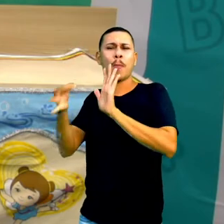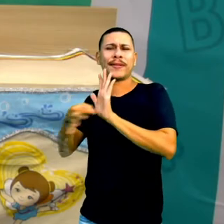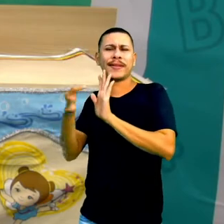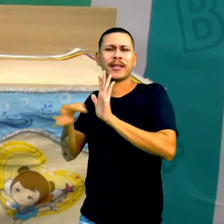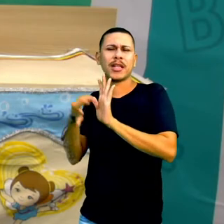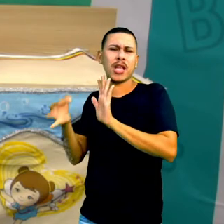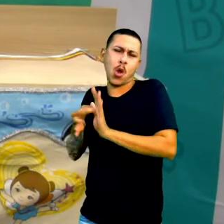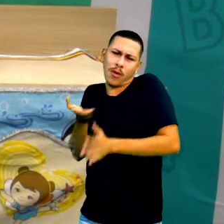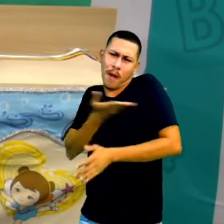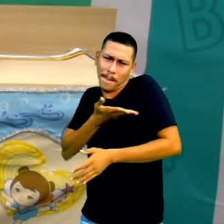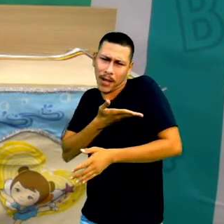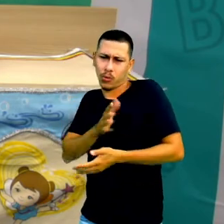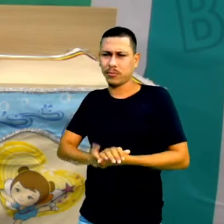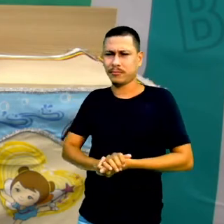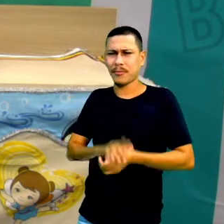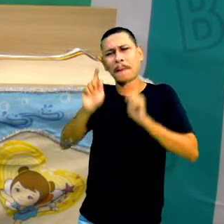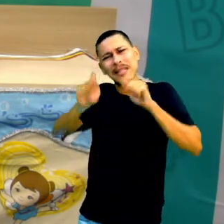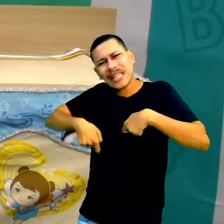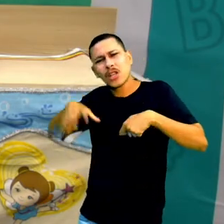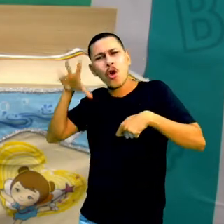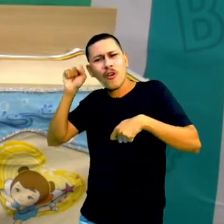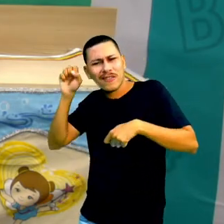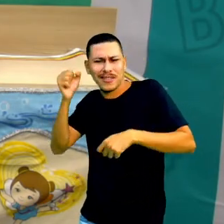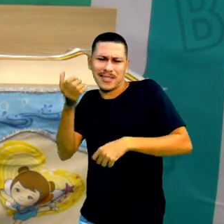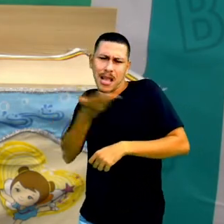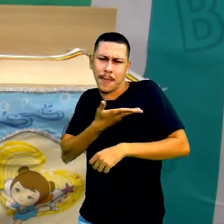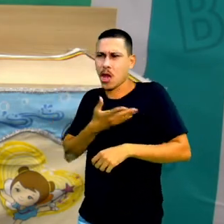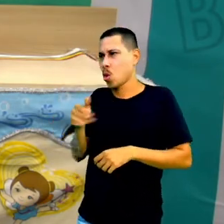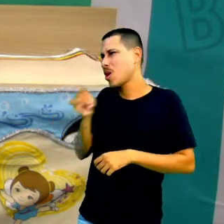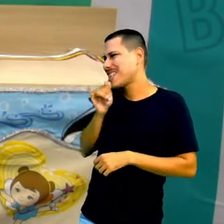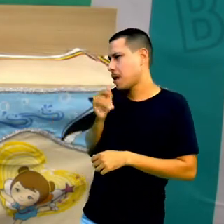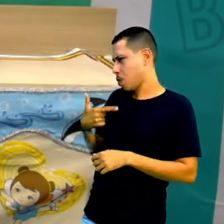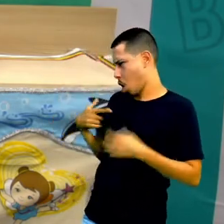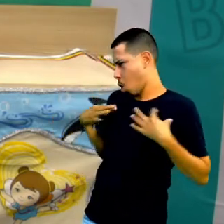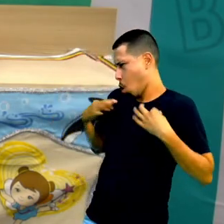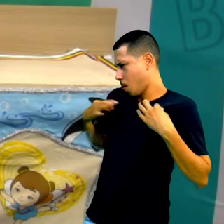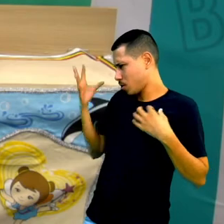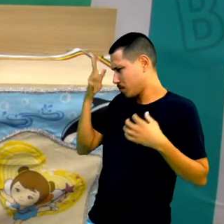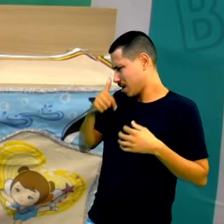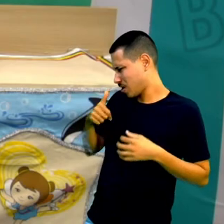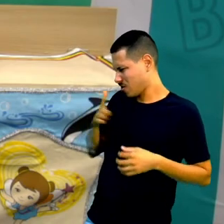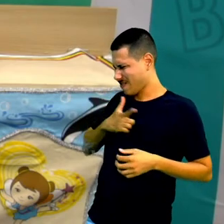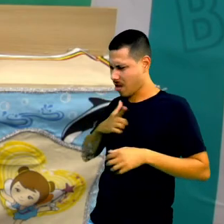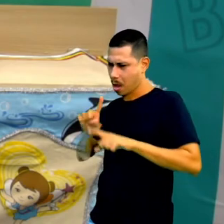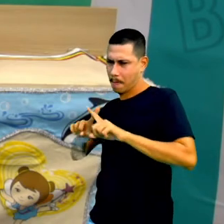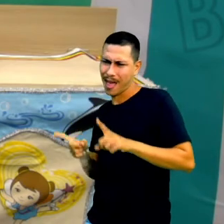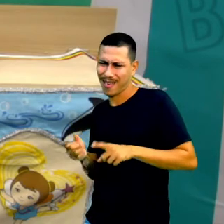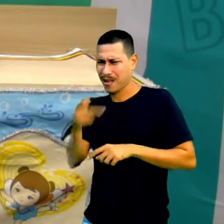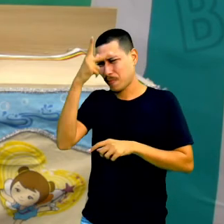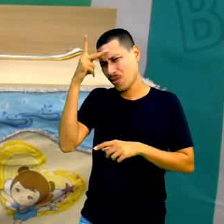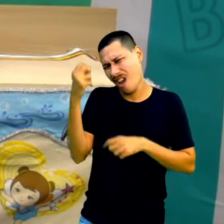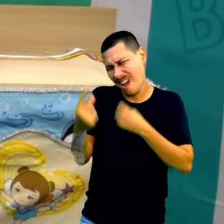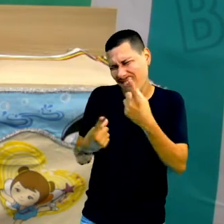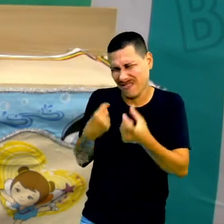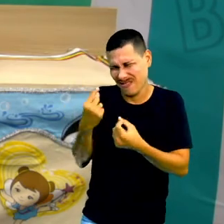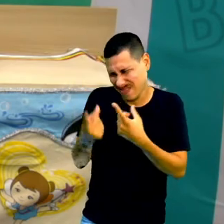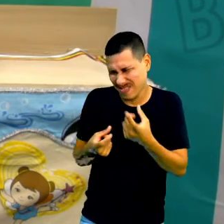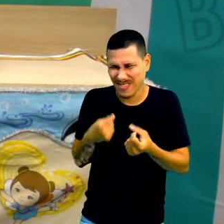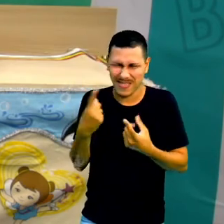quer saber o que o outro pensa. Eu tô com uma roupa, eu tô bonita, eu tô feia. Mas às vezes tem gente que exagera, né,